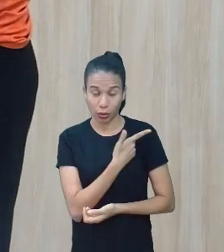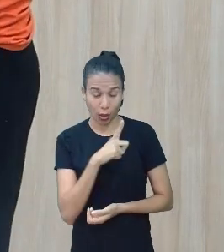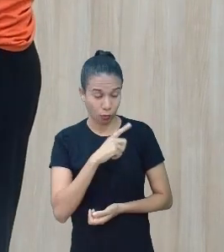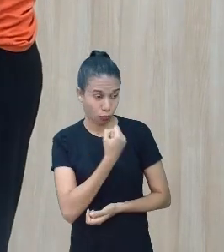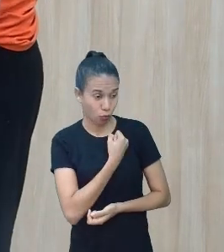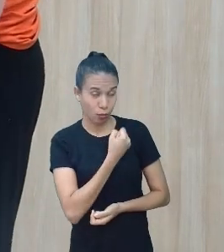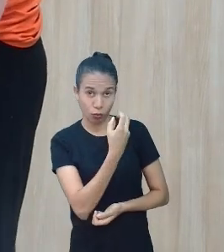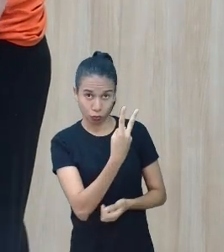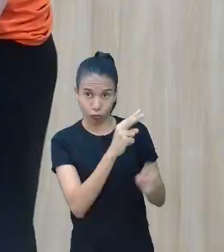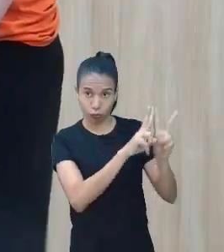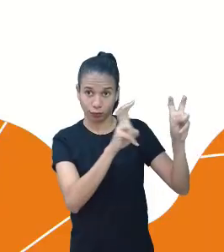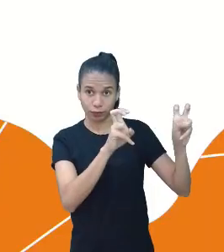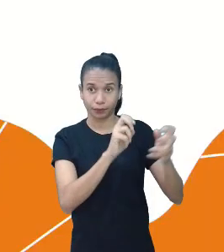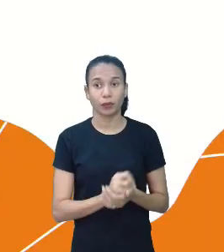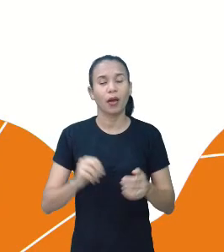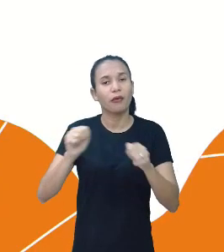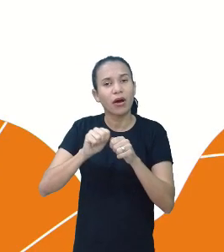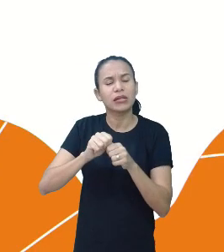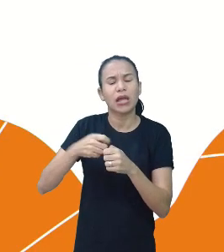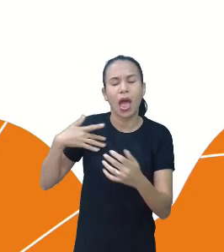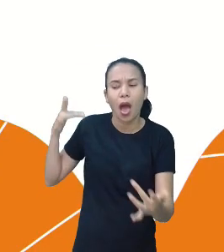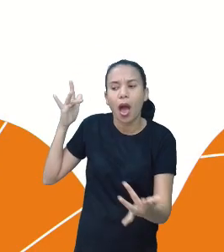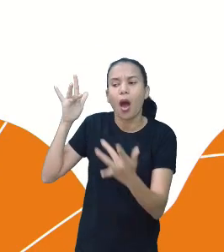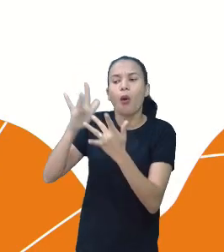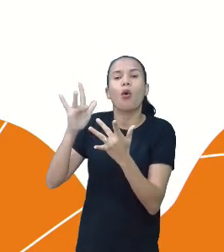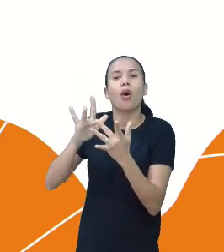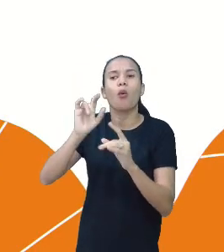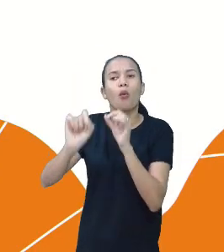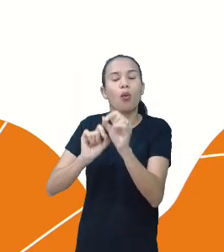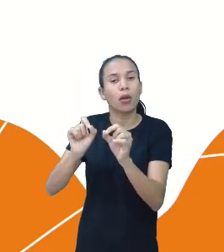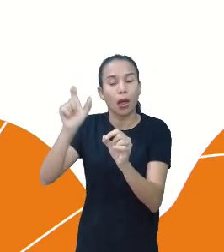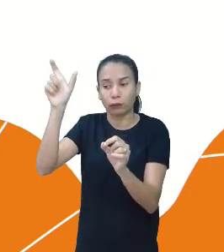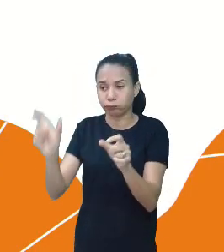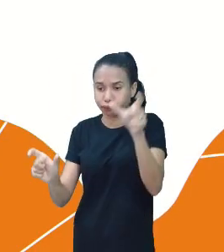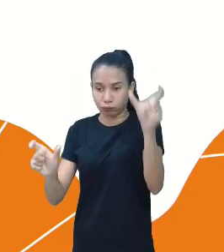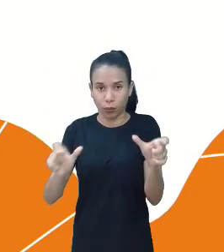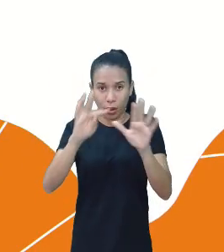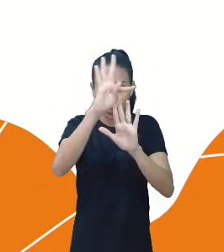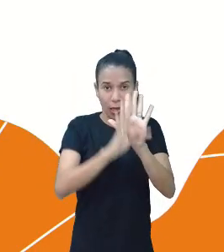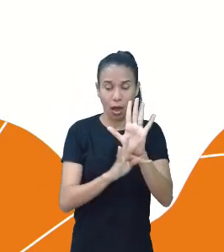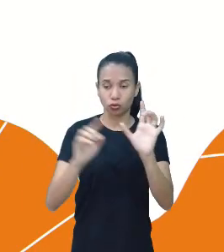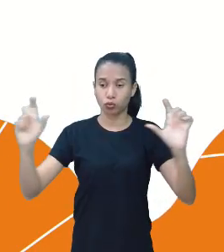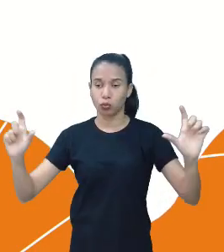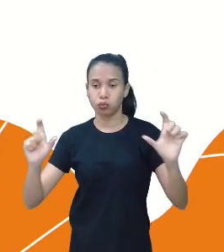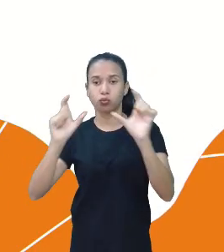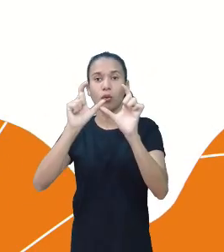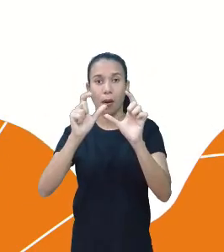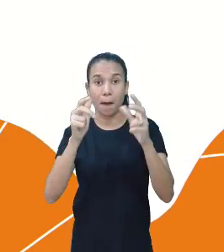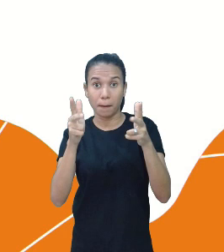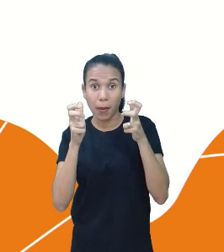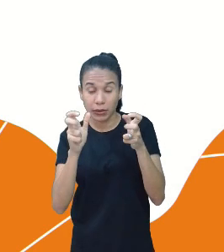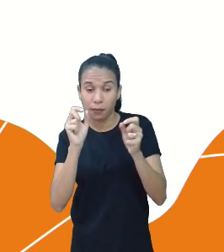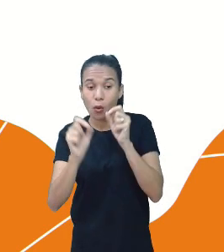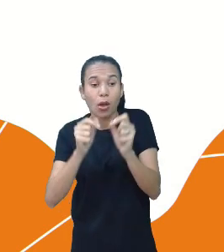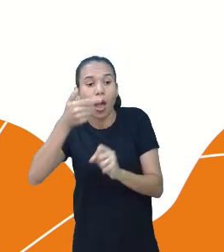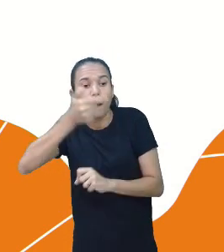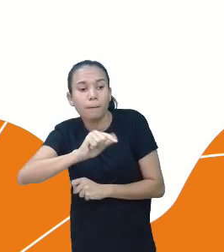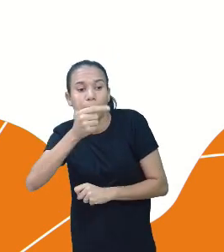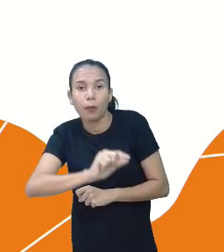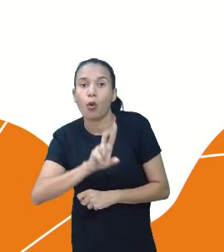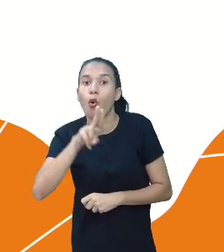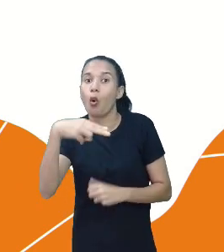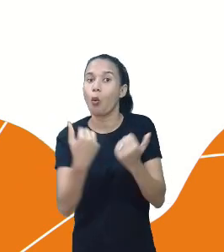2. Estabelecer relações entre partes de um texto, identificando repetições